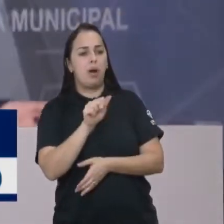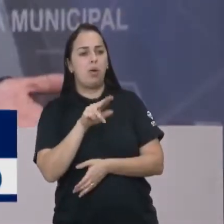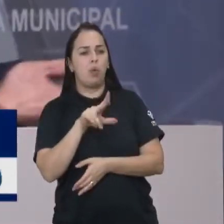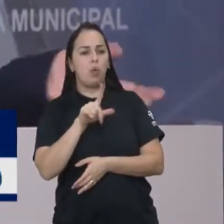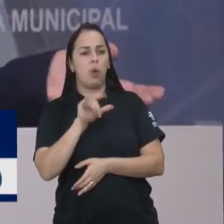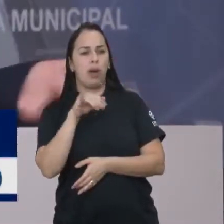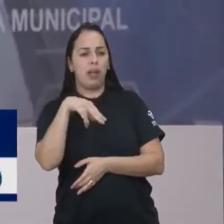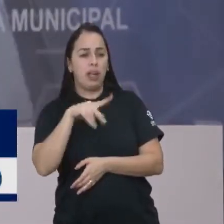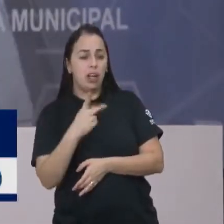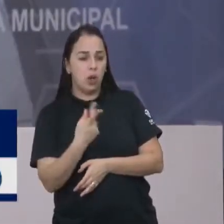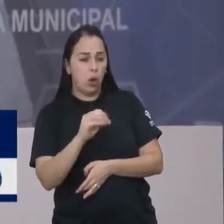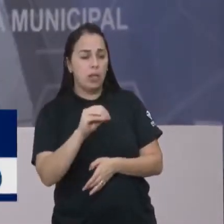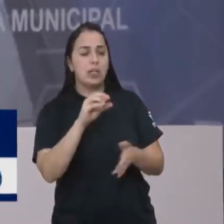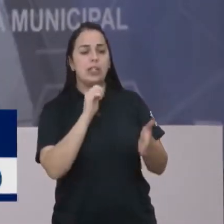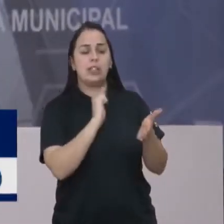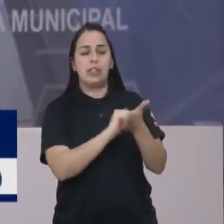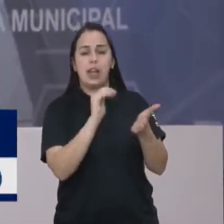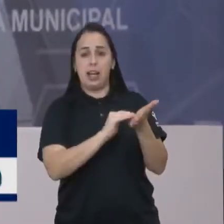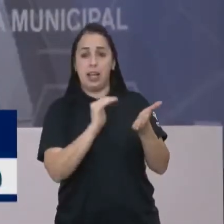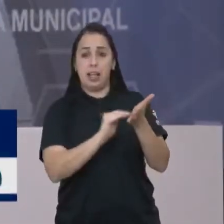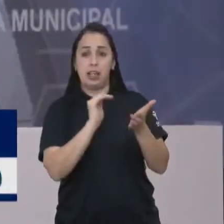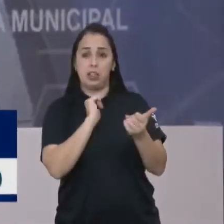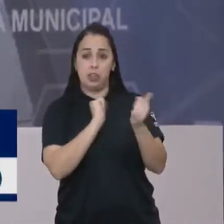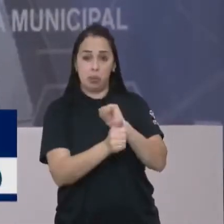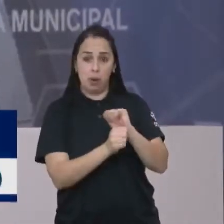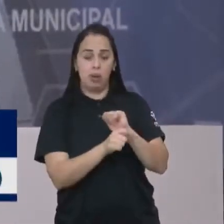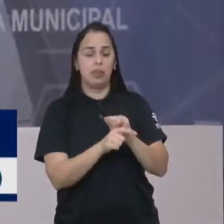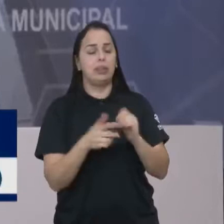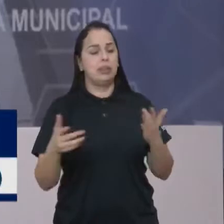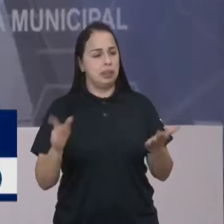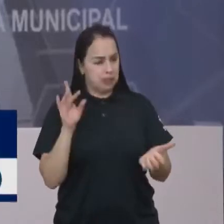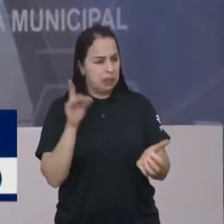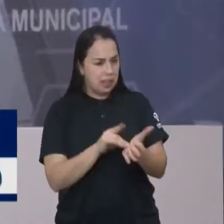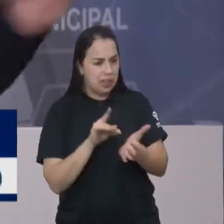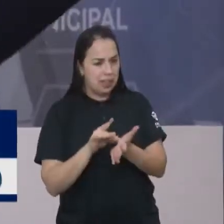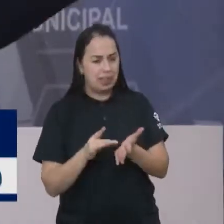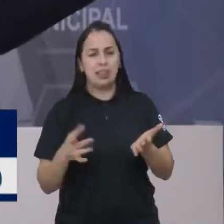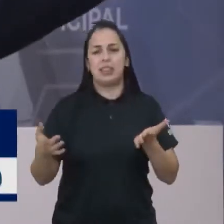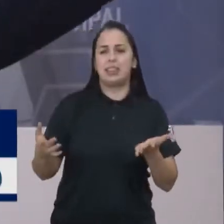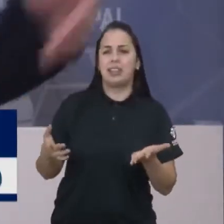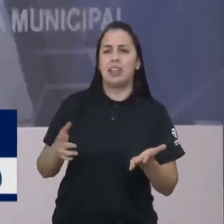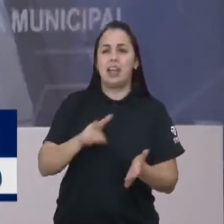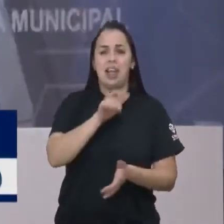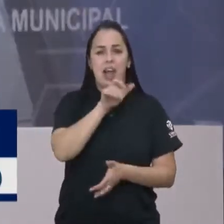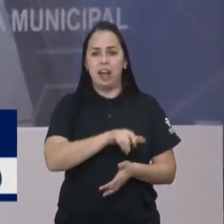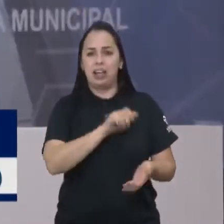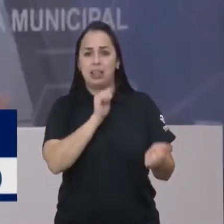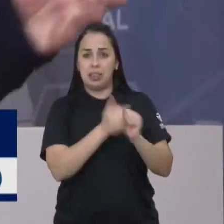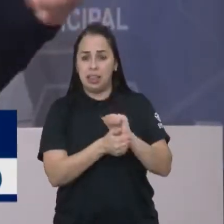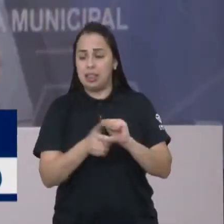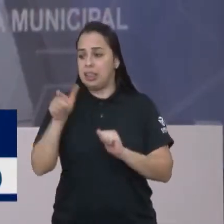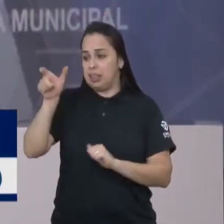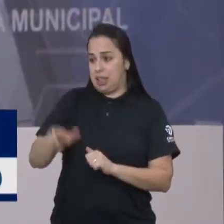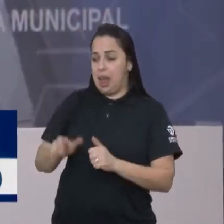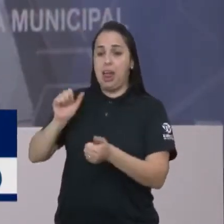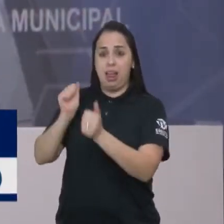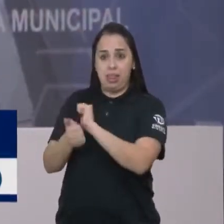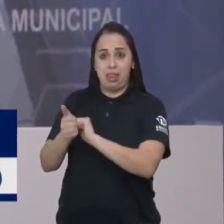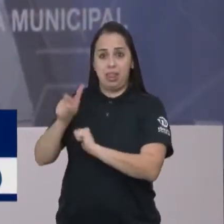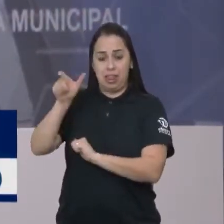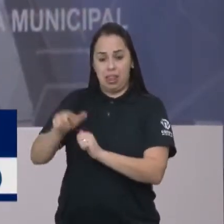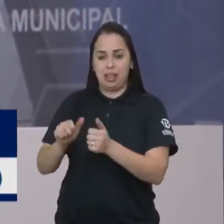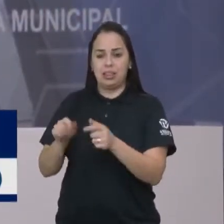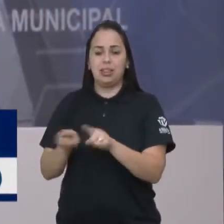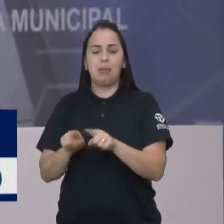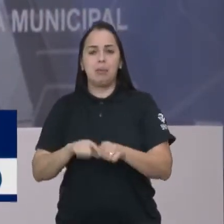Dr. Ricardo, né, Paulinho? Professor do... né, Ricardo? Grande atleta, né? Tenista, está aqui o